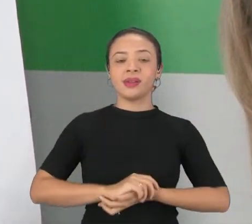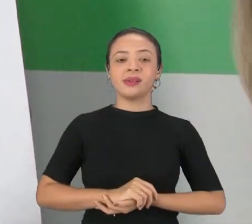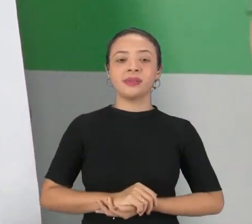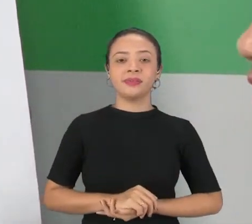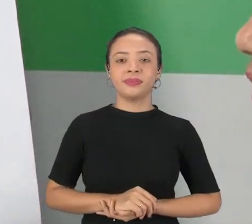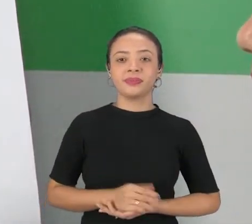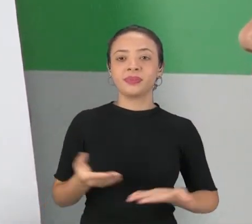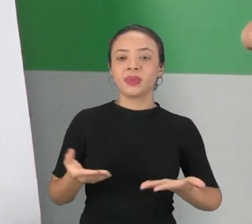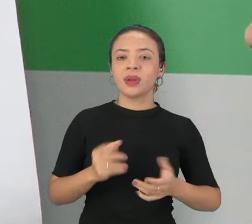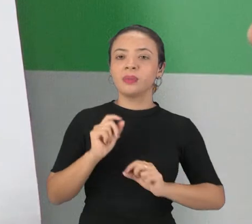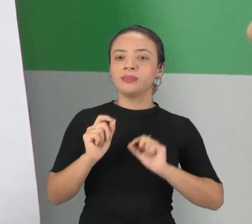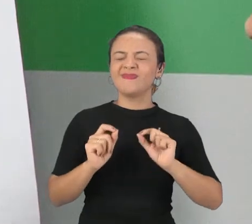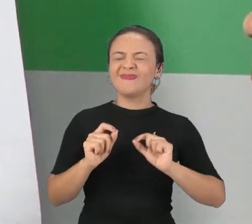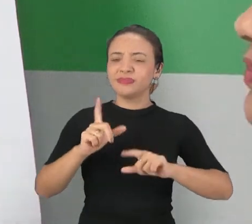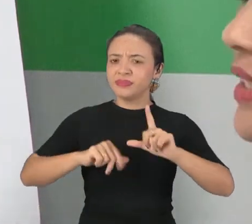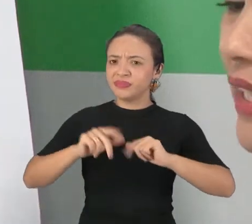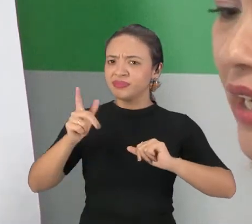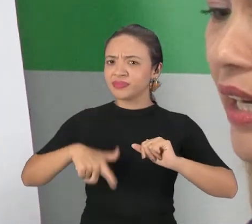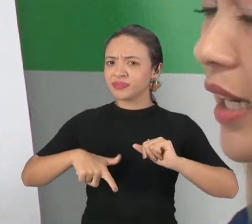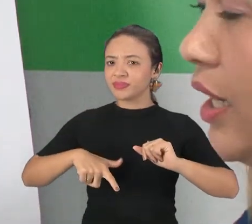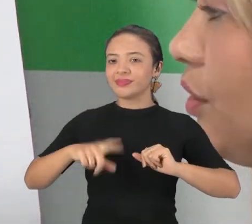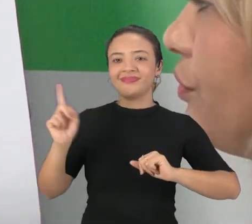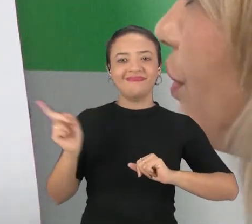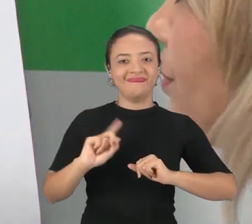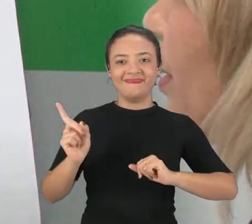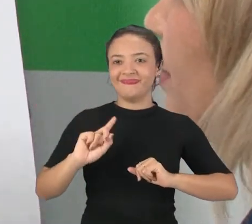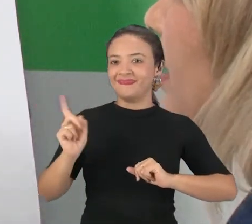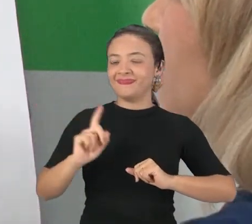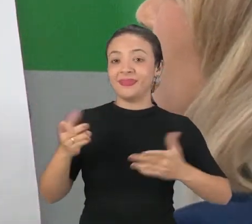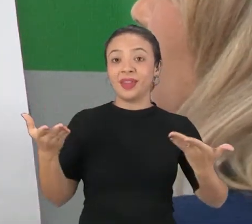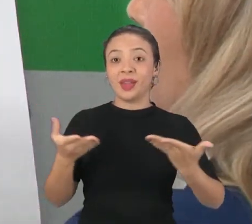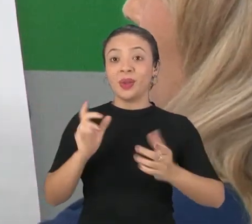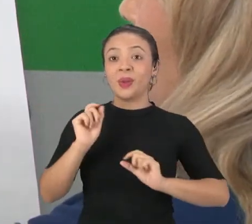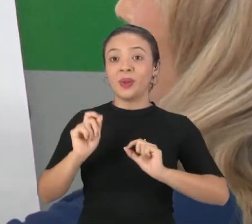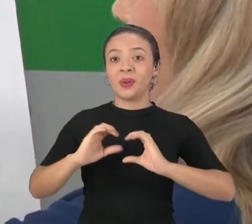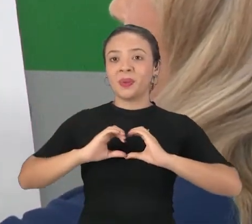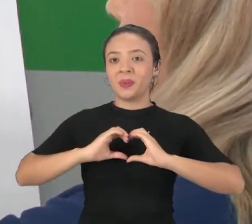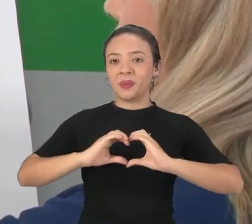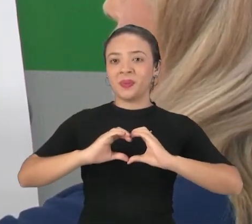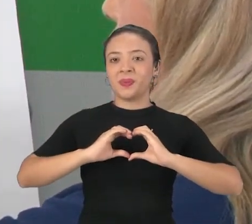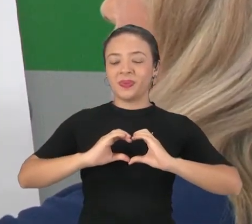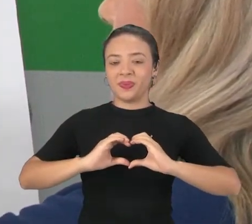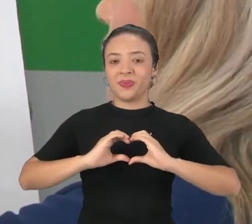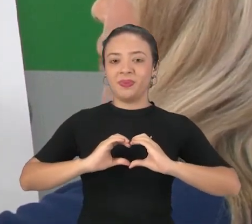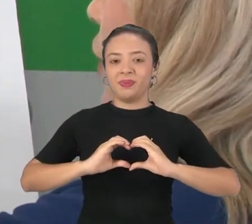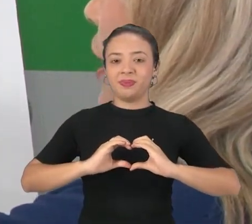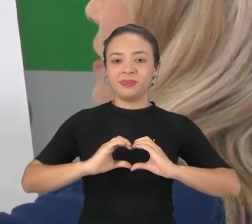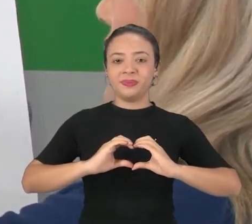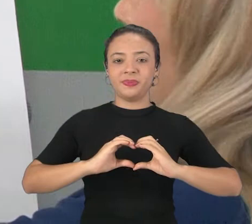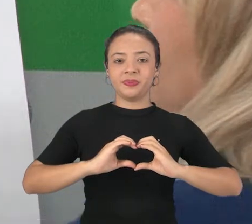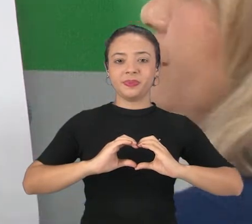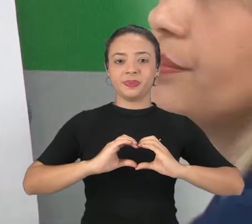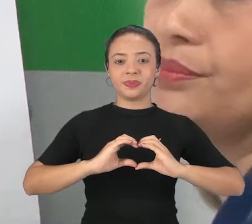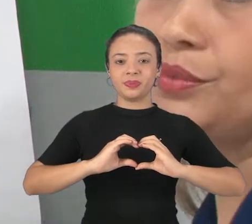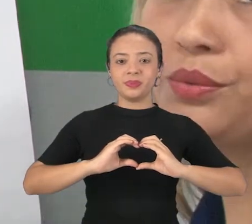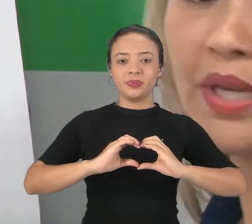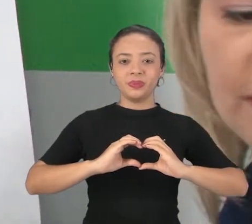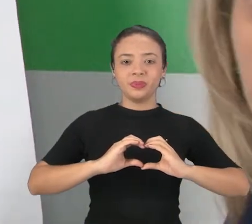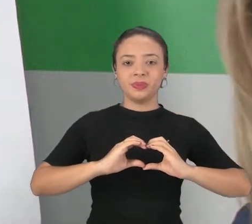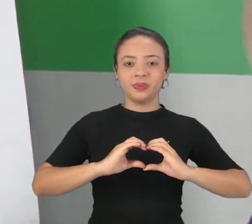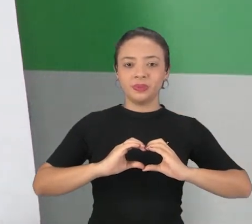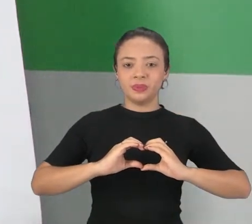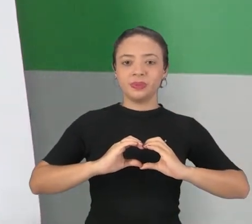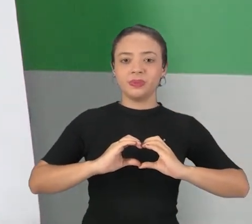estrela e agora vem mais uma estrela não vem o que mesmo vem o um coração